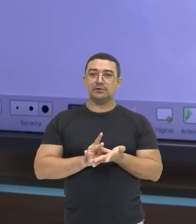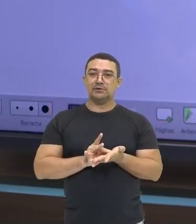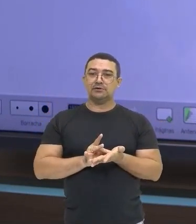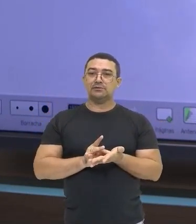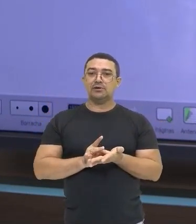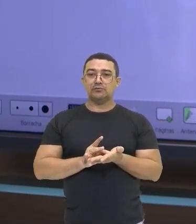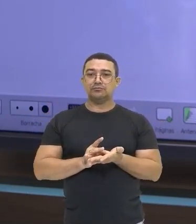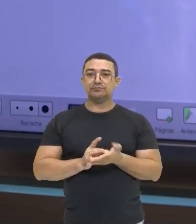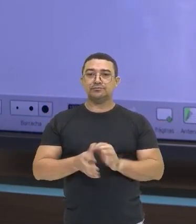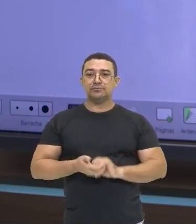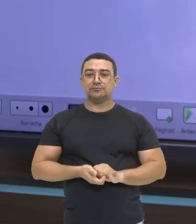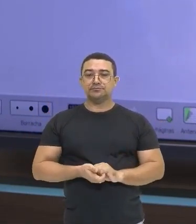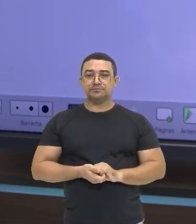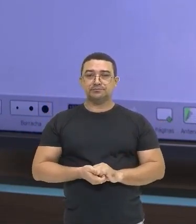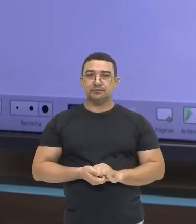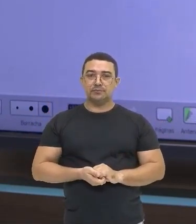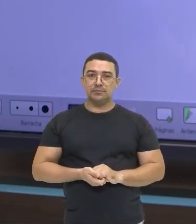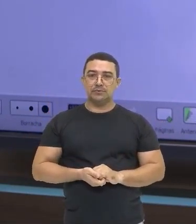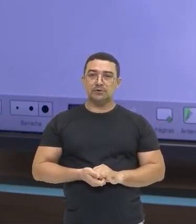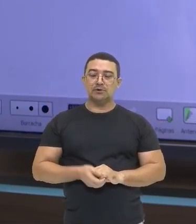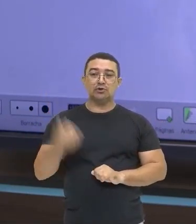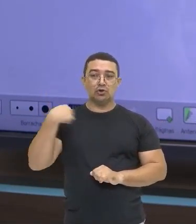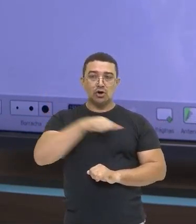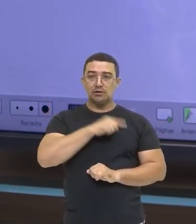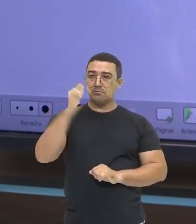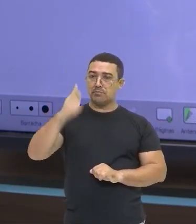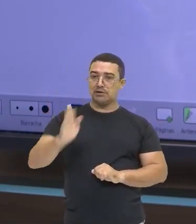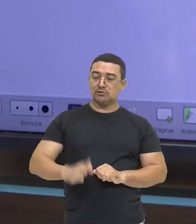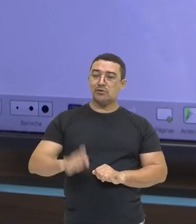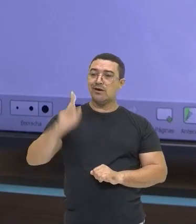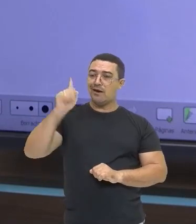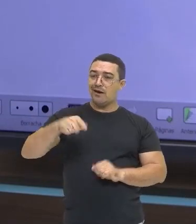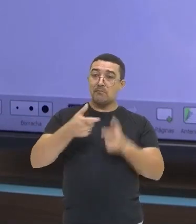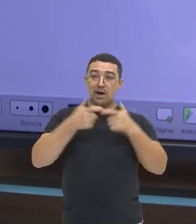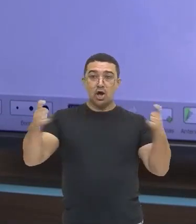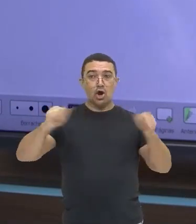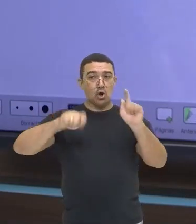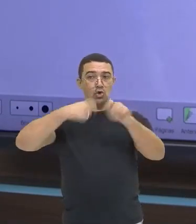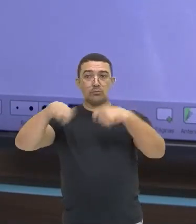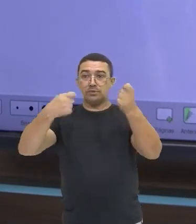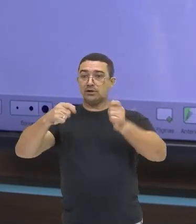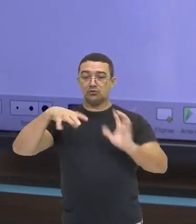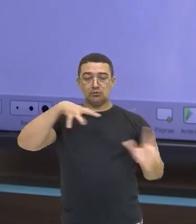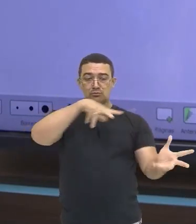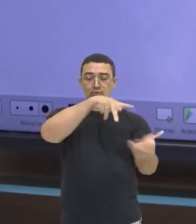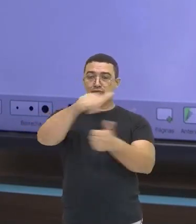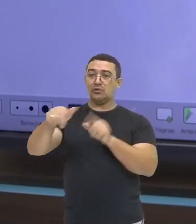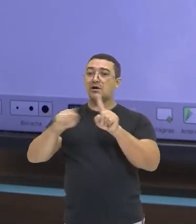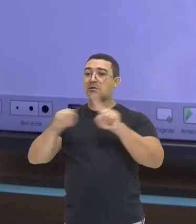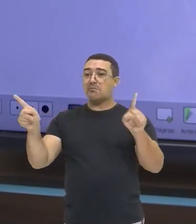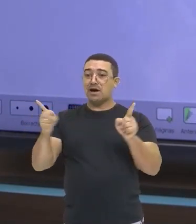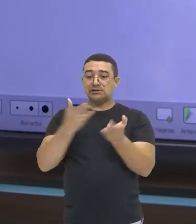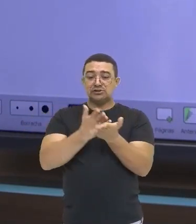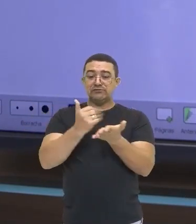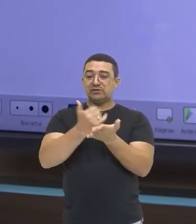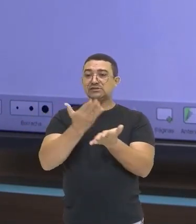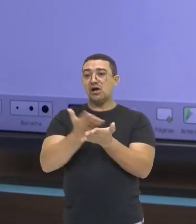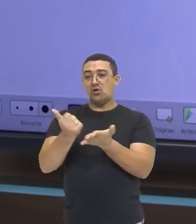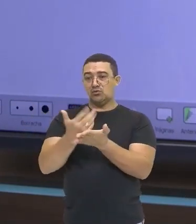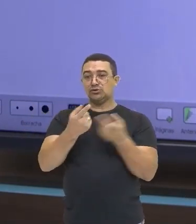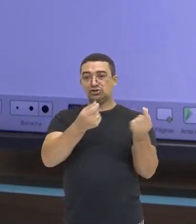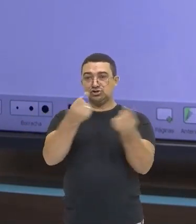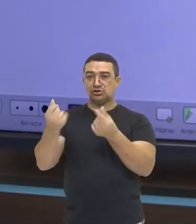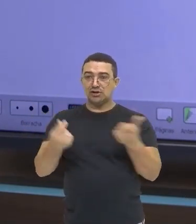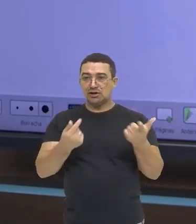gigantesco, somos, uma das maiores economias do mundo, mas a distribuição de renda do nosso país é muito ruim. Então, se você